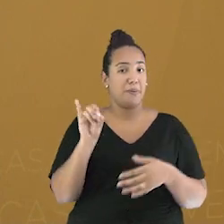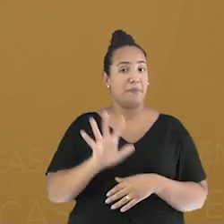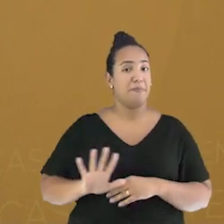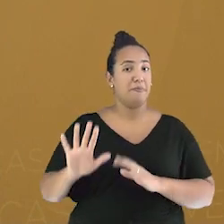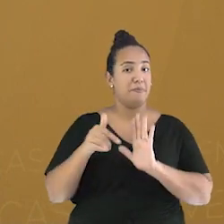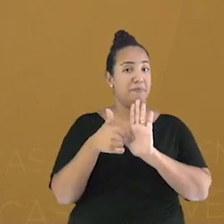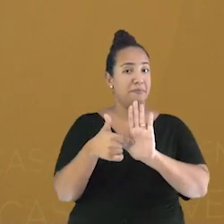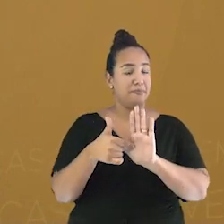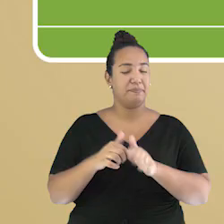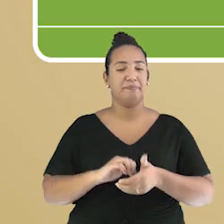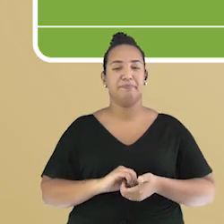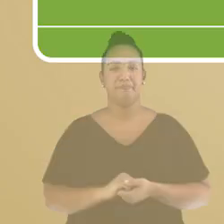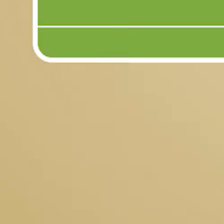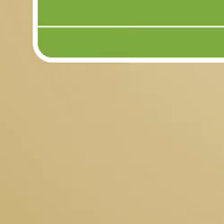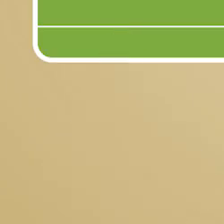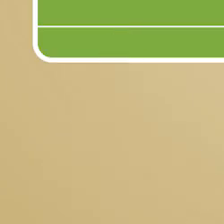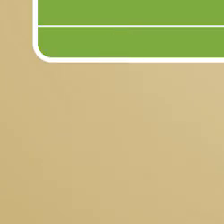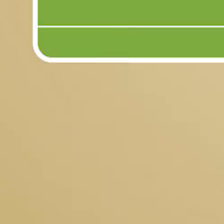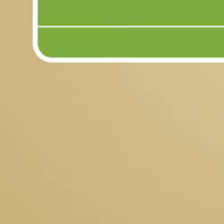está aparecendo no pão.